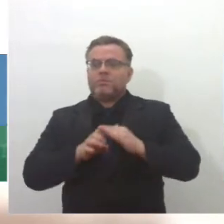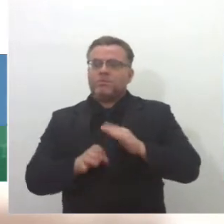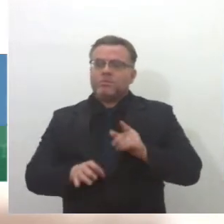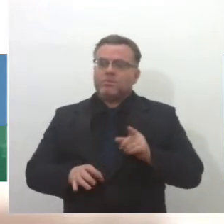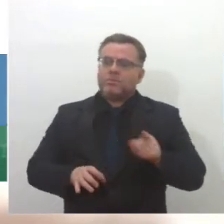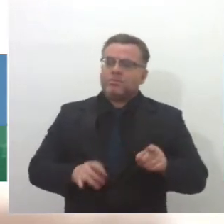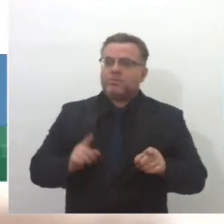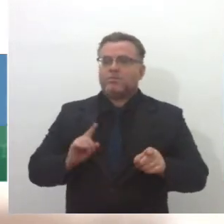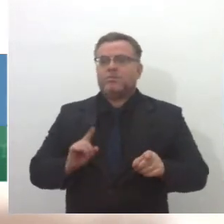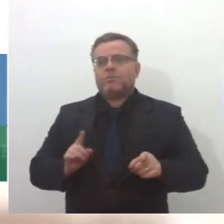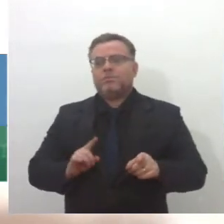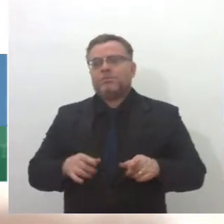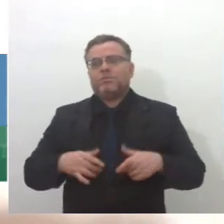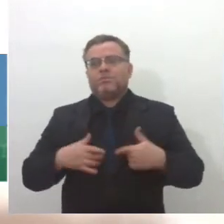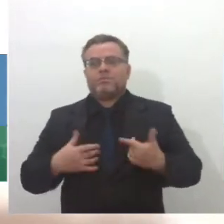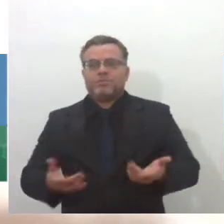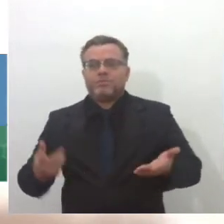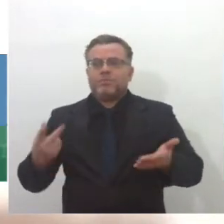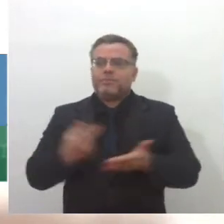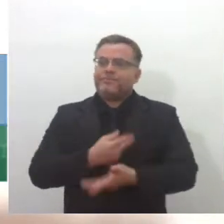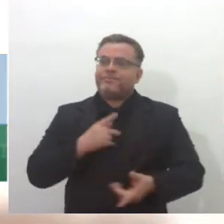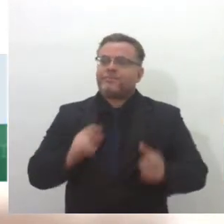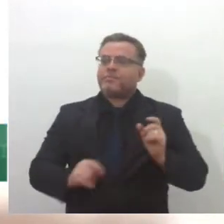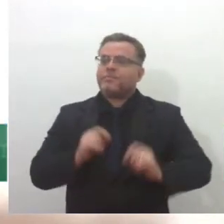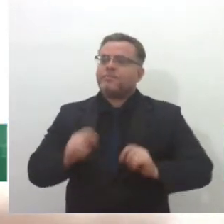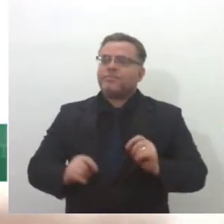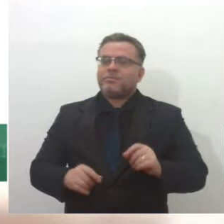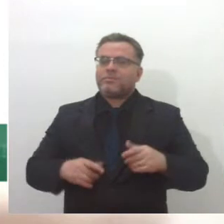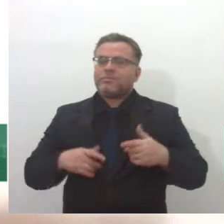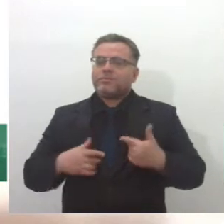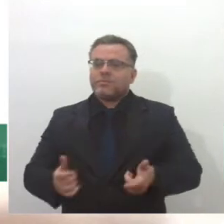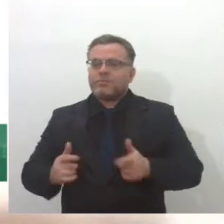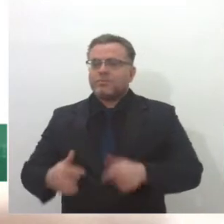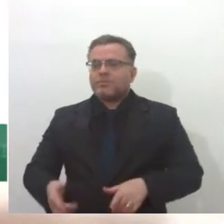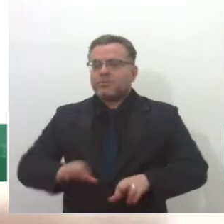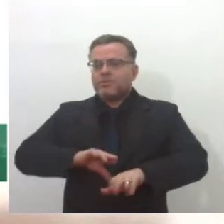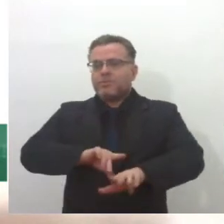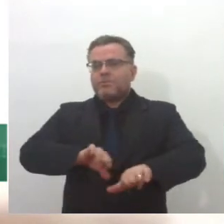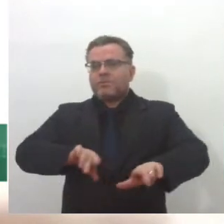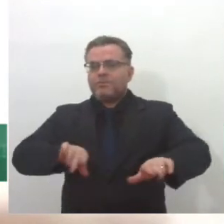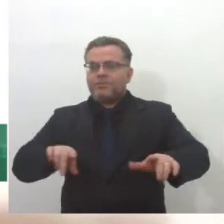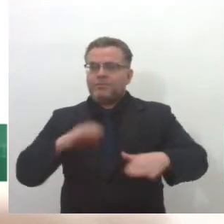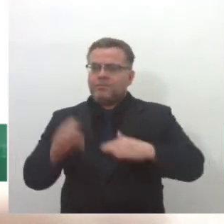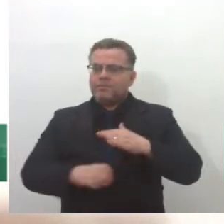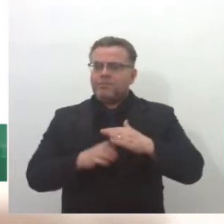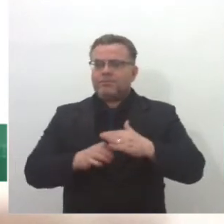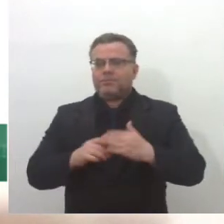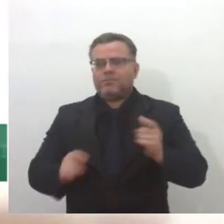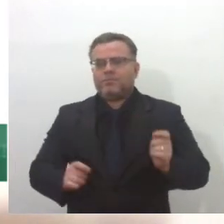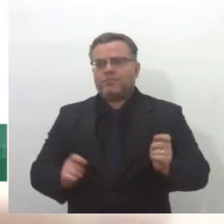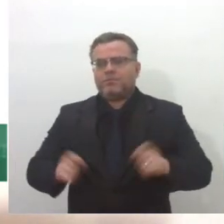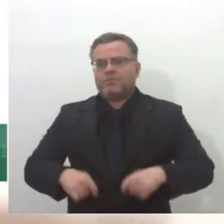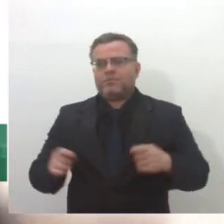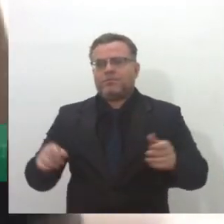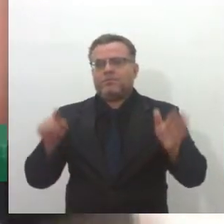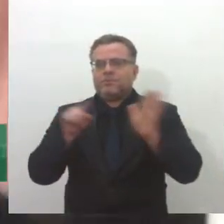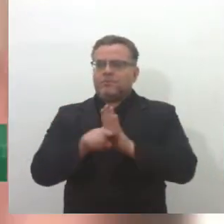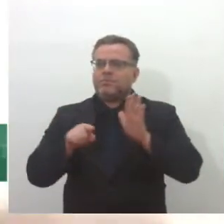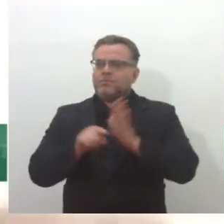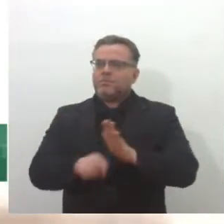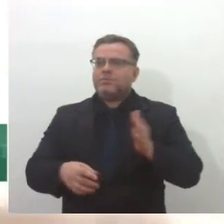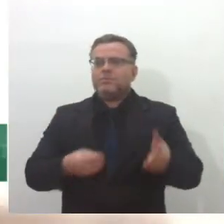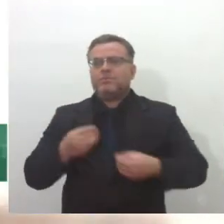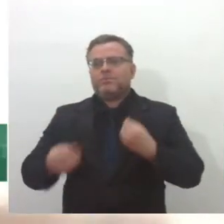né? Isso aconteceu, na verdade, com várias empresas que puderam questionar, né, até o Supremo